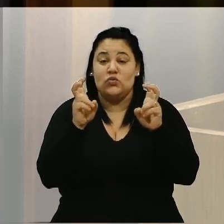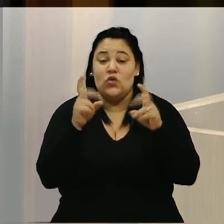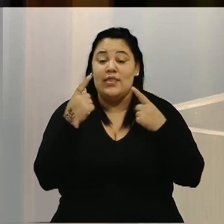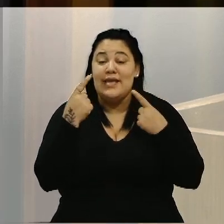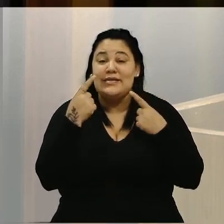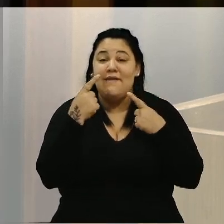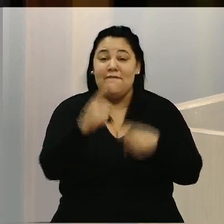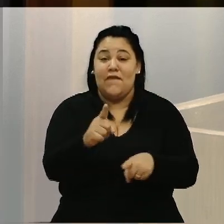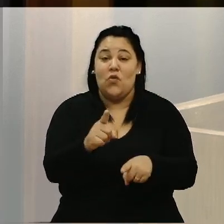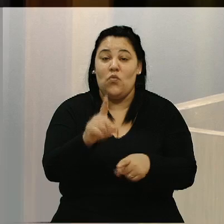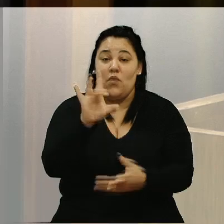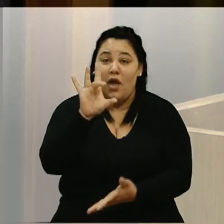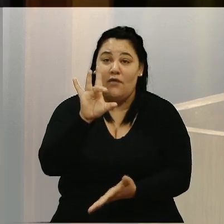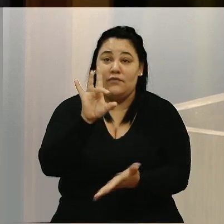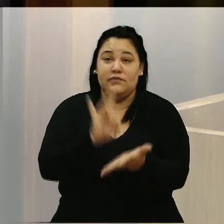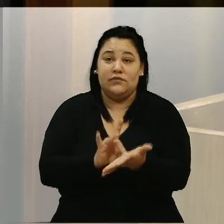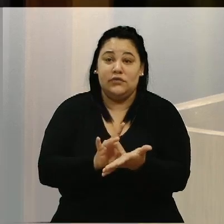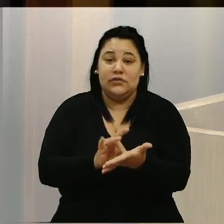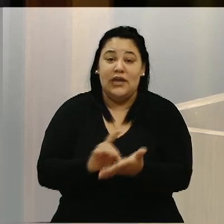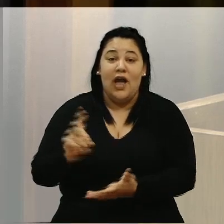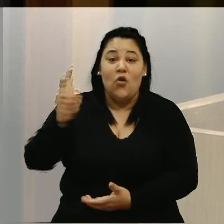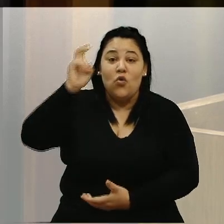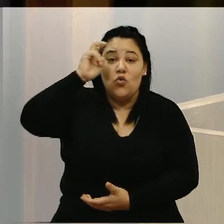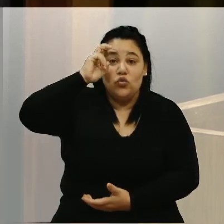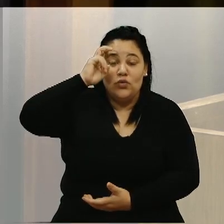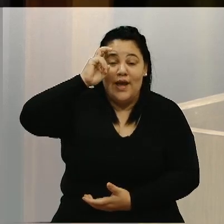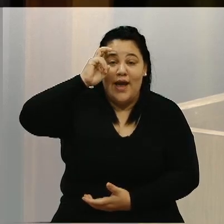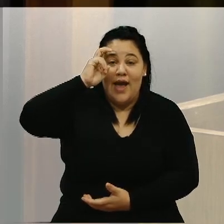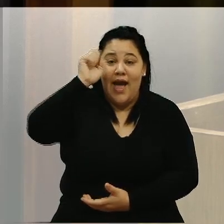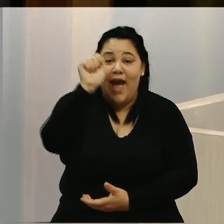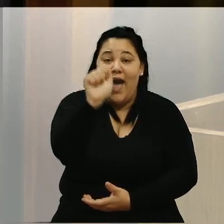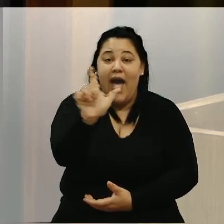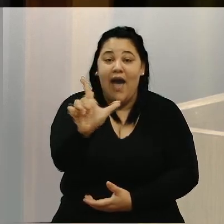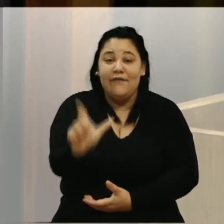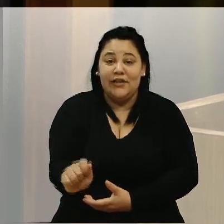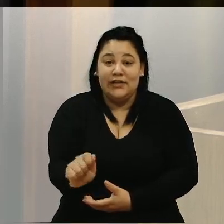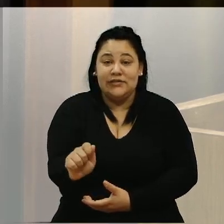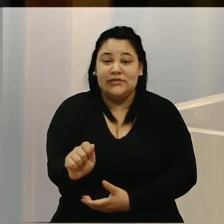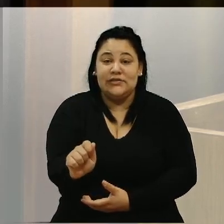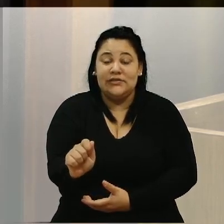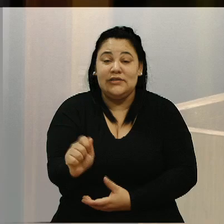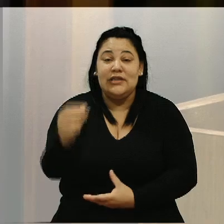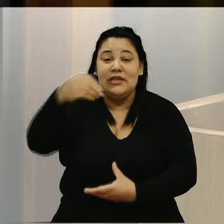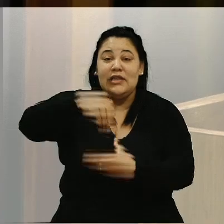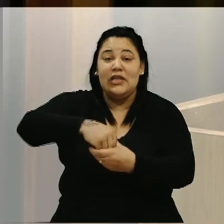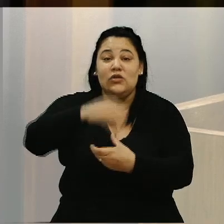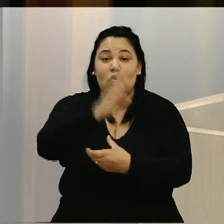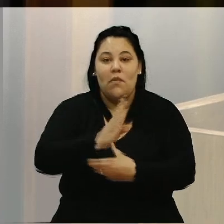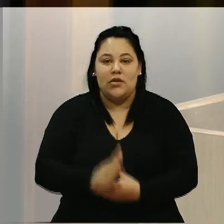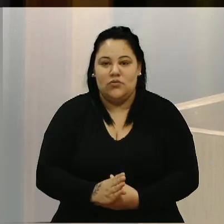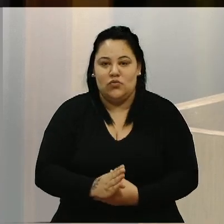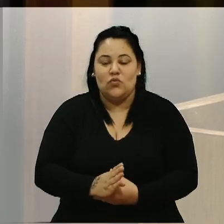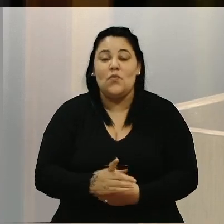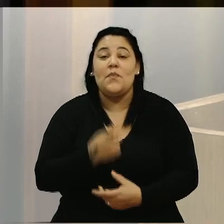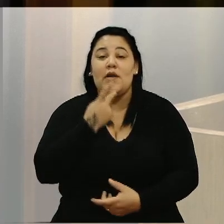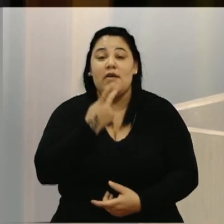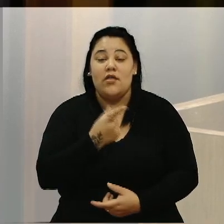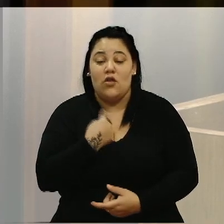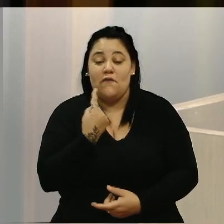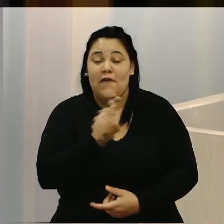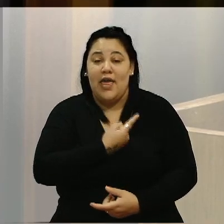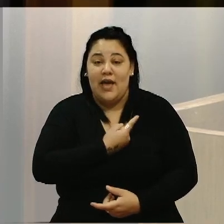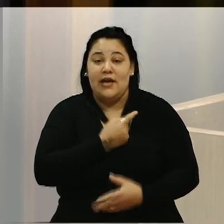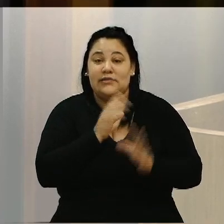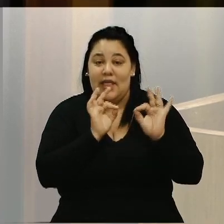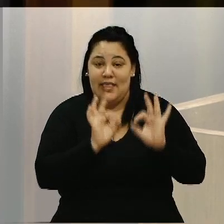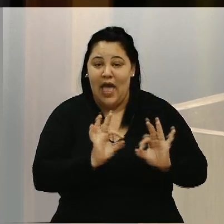a implementação da cultura africana no Brasil. Para a gente falar dessa